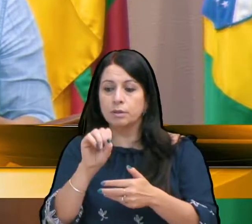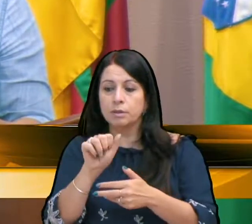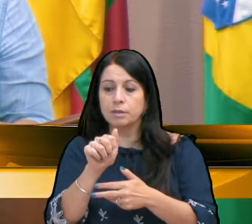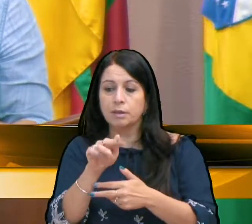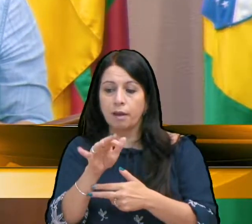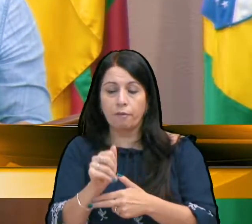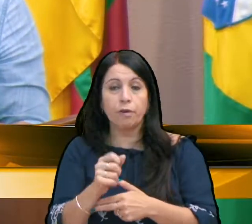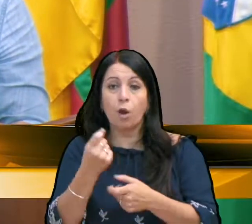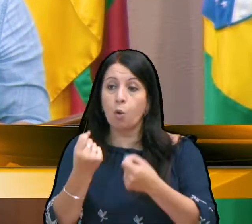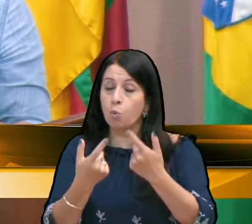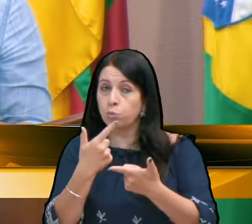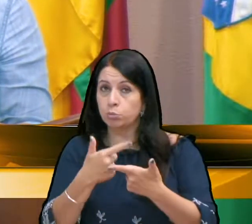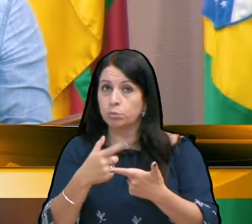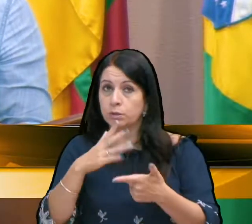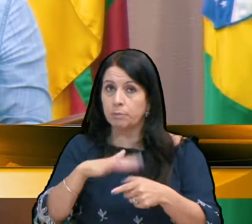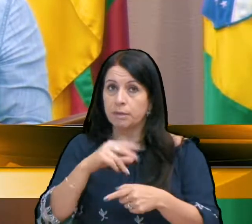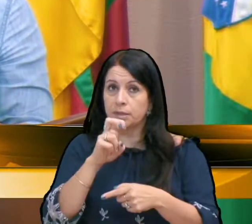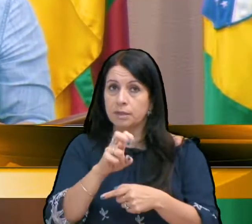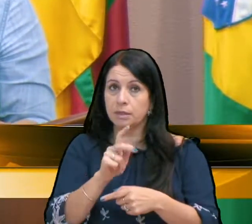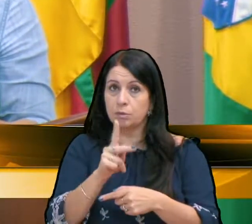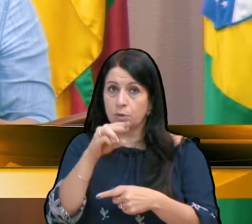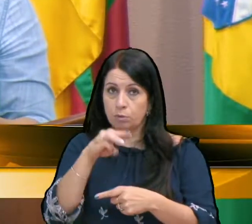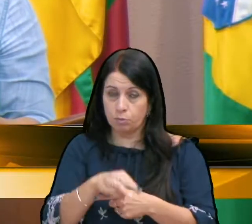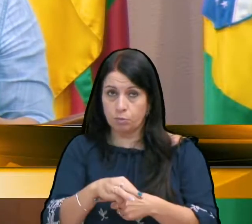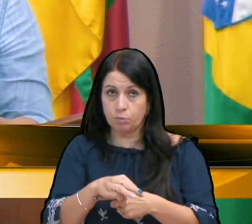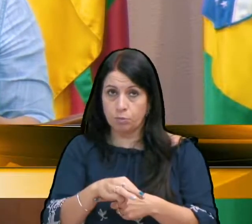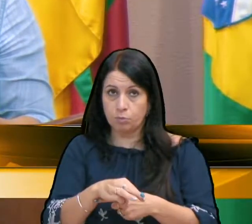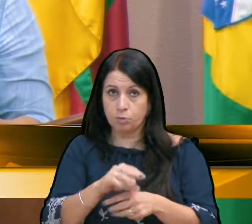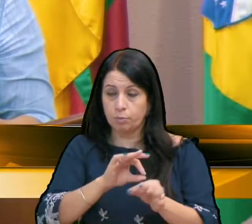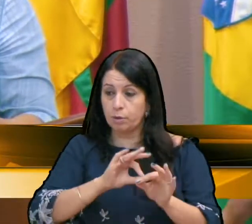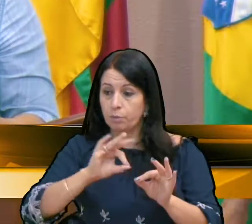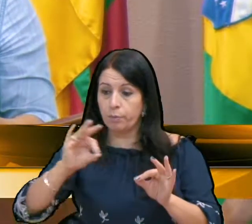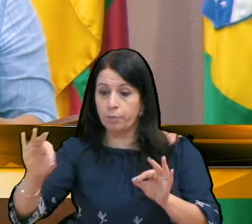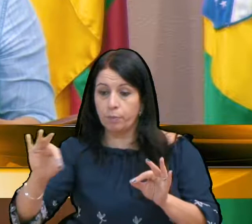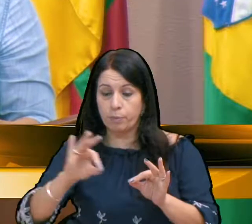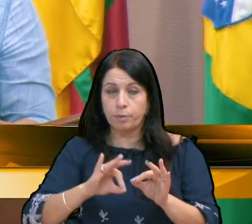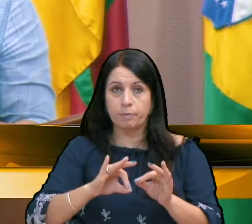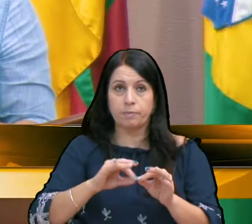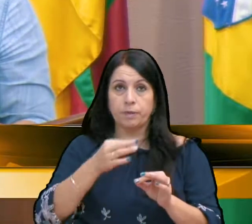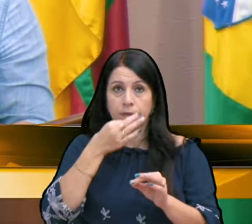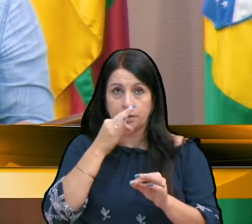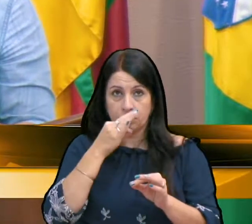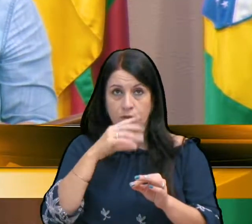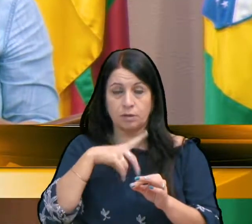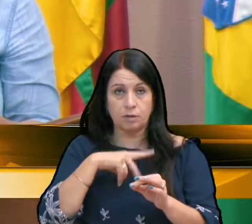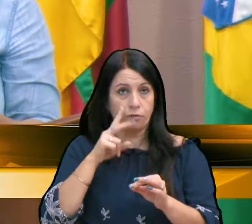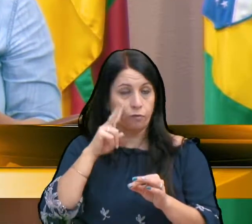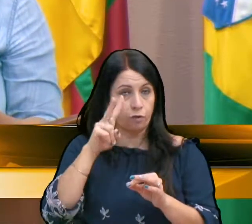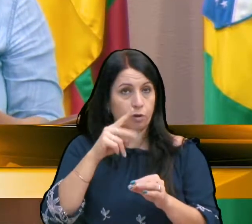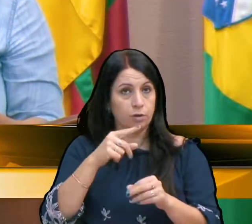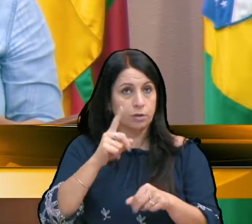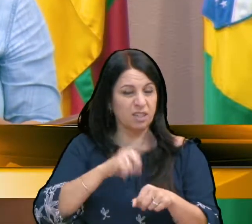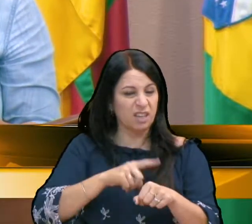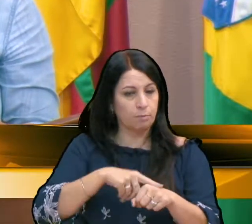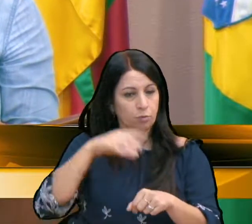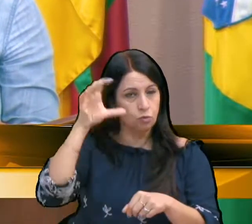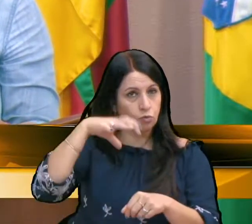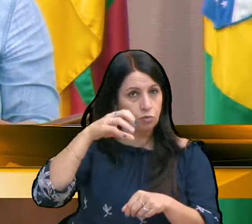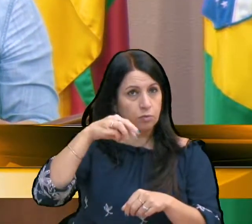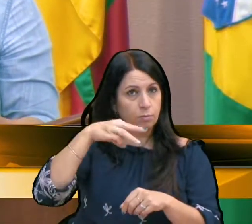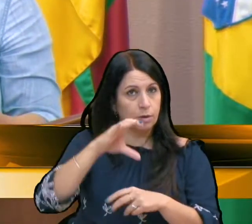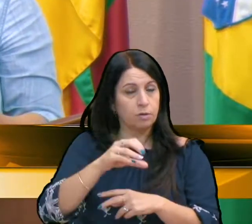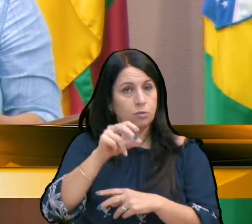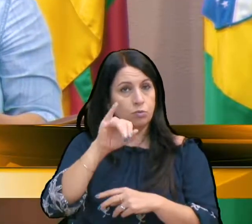alguns trechos ultrapassam 5 quilômetros para um produtor. Caxias do Sul teve fortes períodos de chuva em março, julho